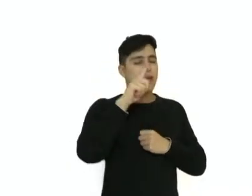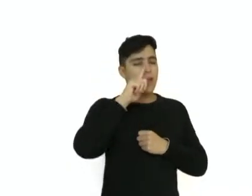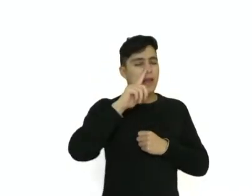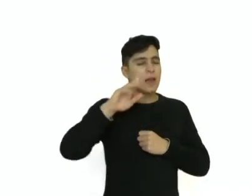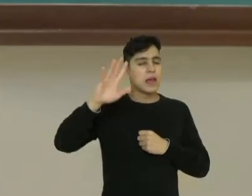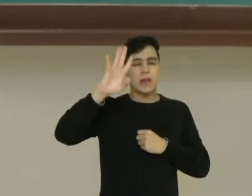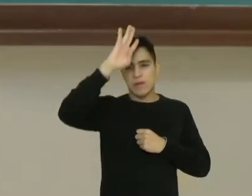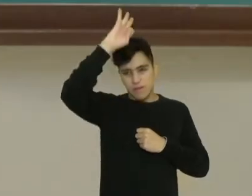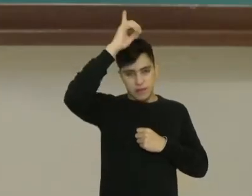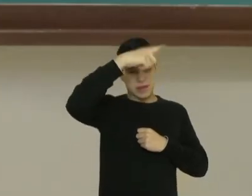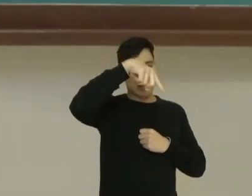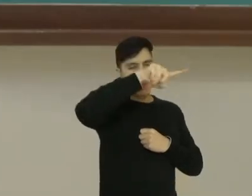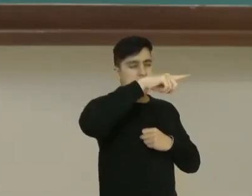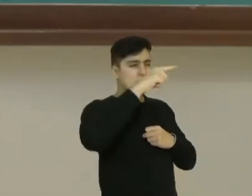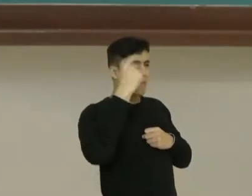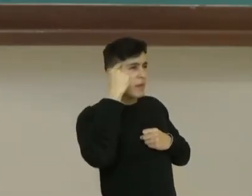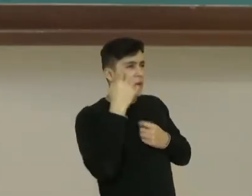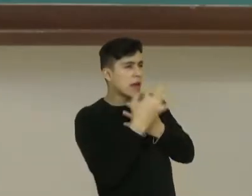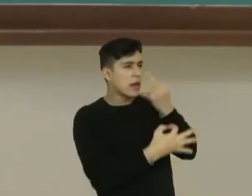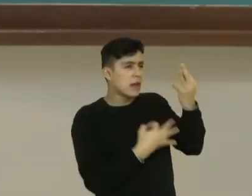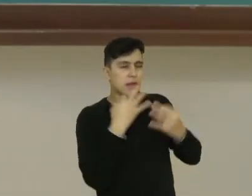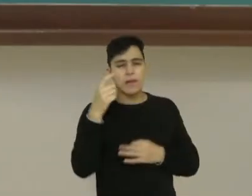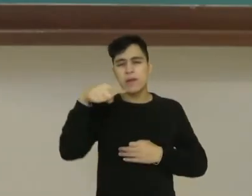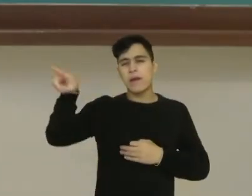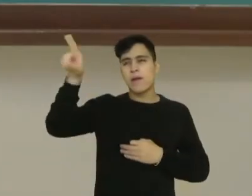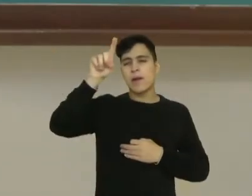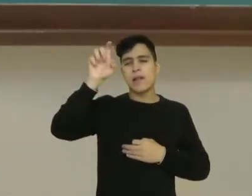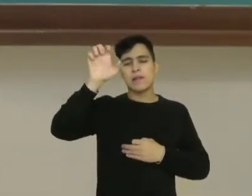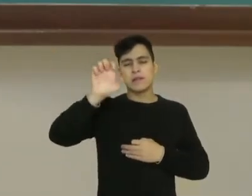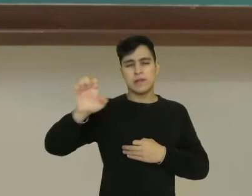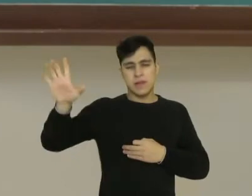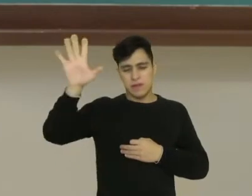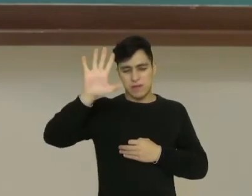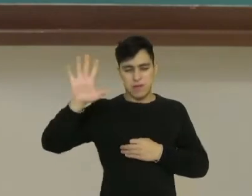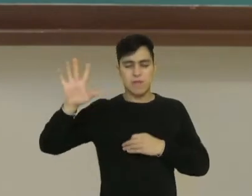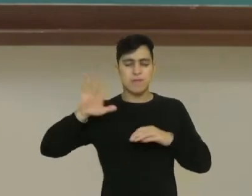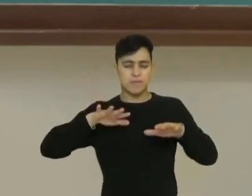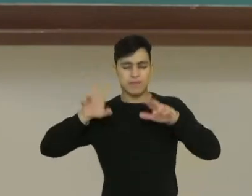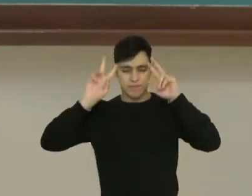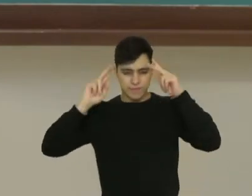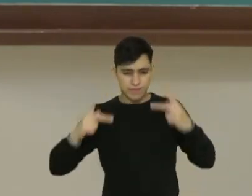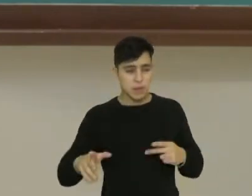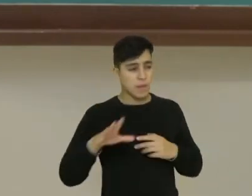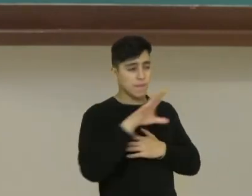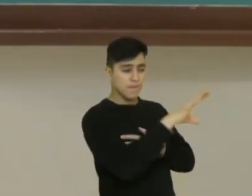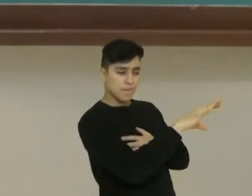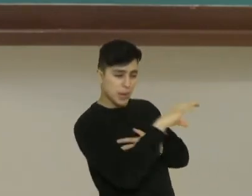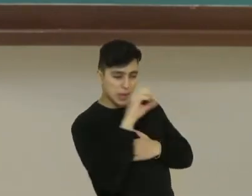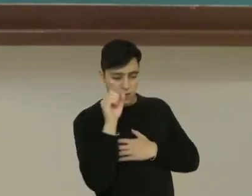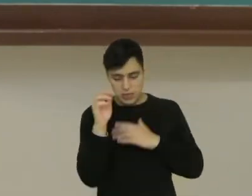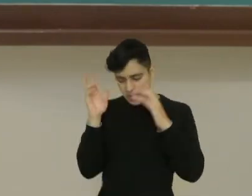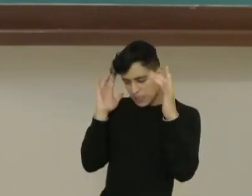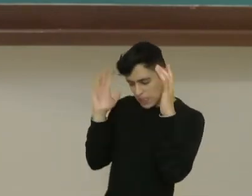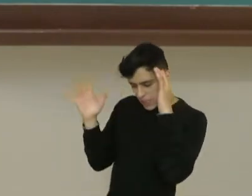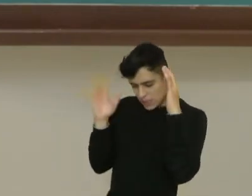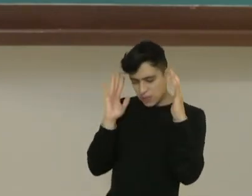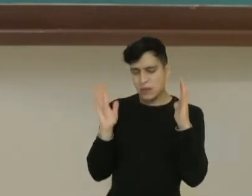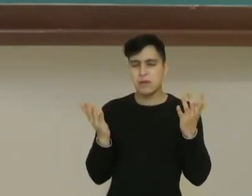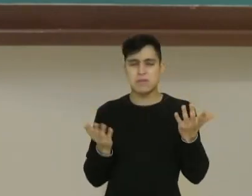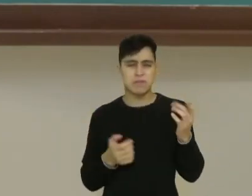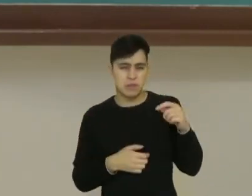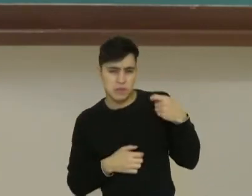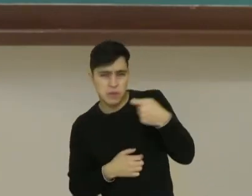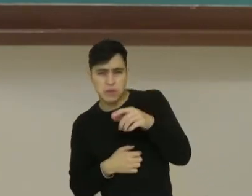Então, o movimento humanista era um movimento que buscava pensar além da religião. Não